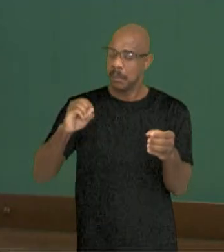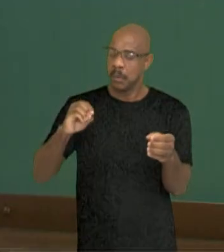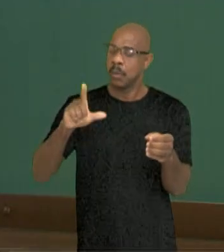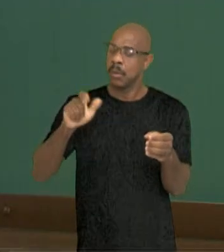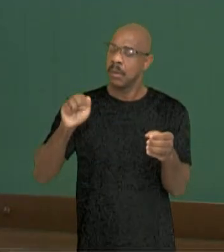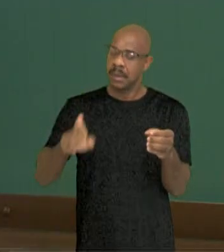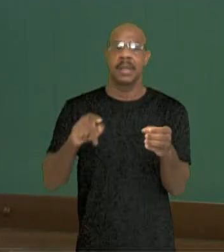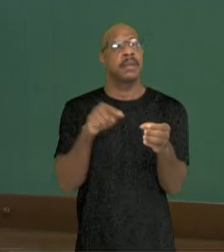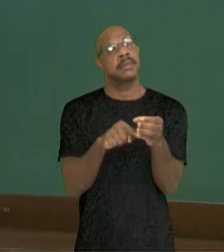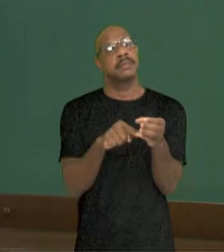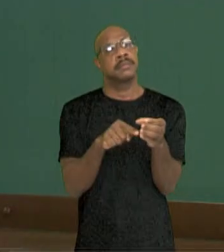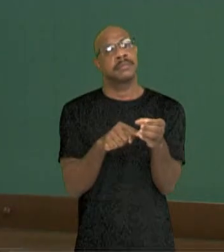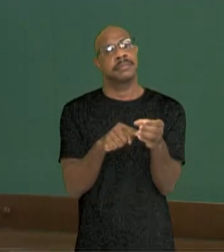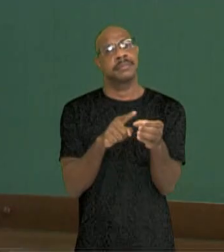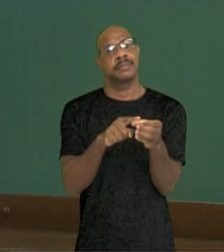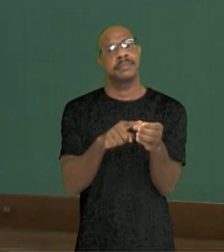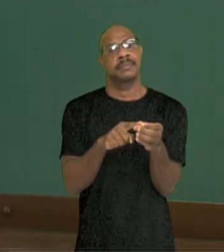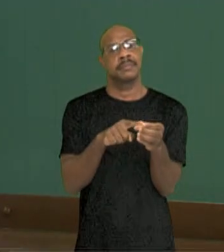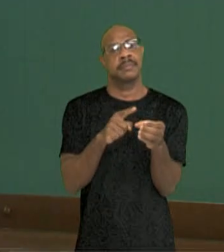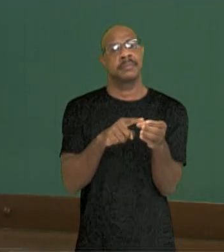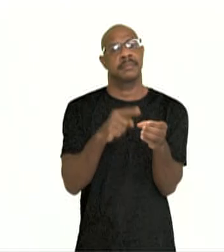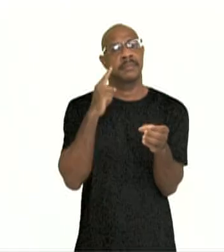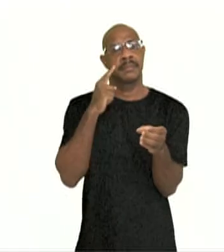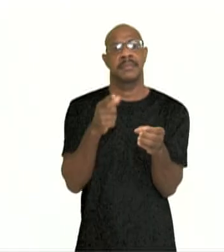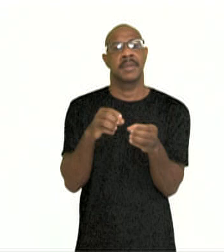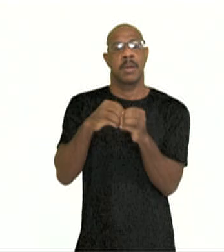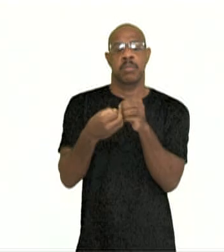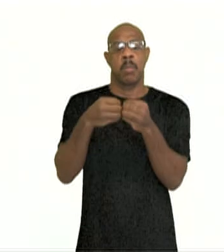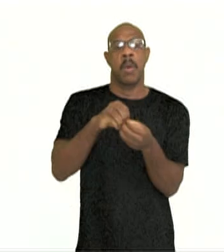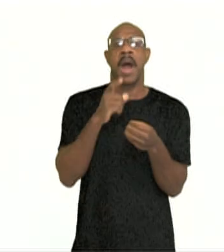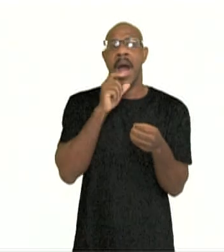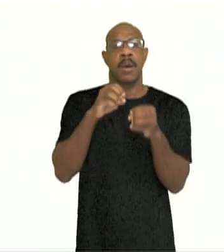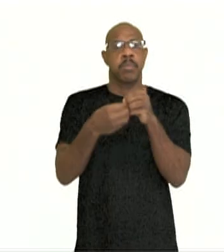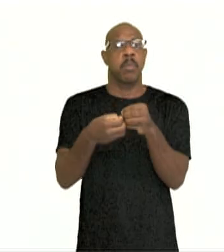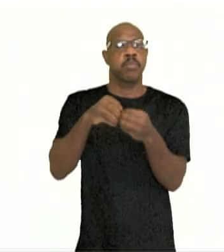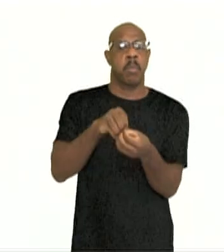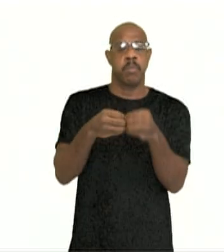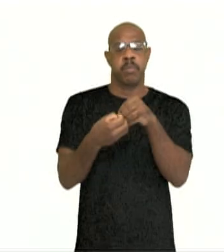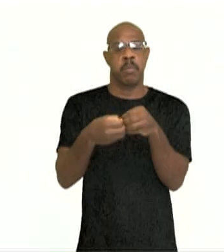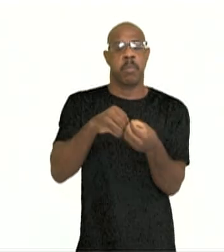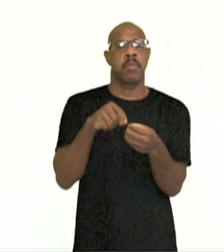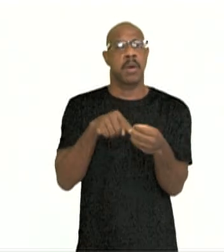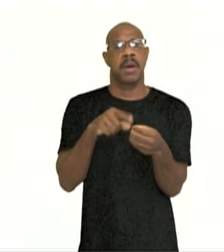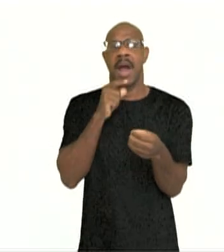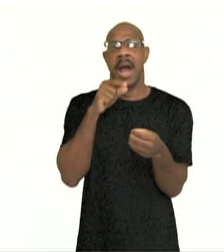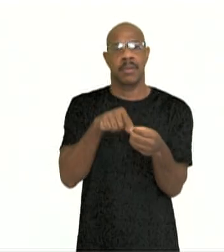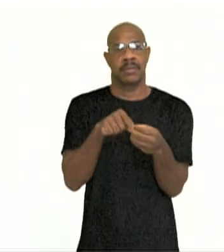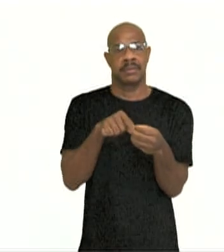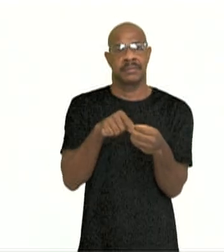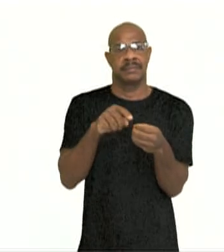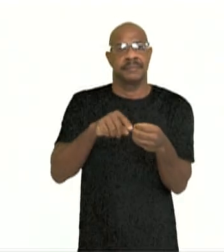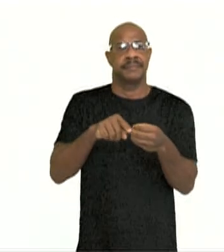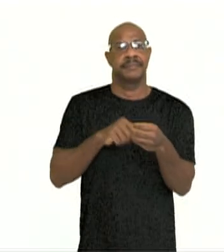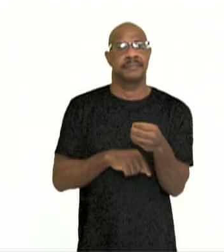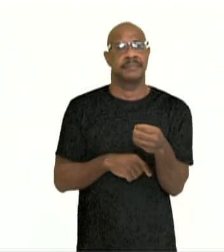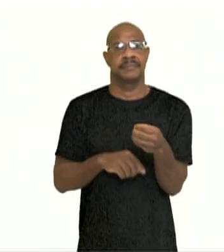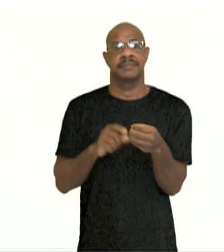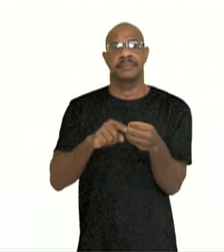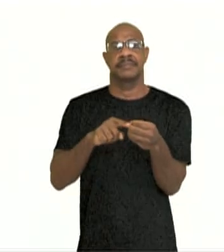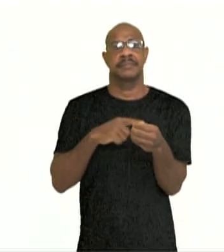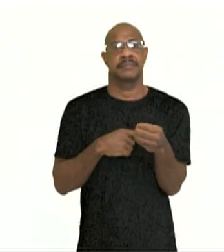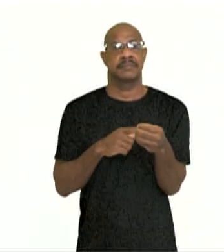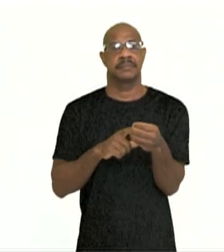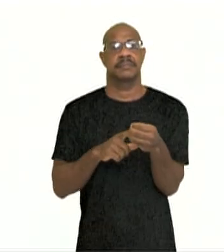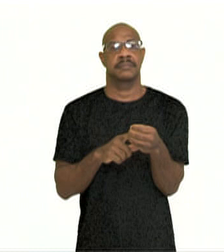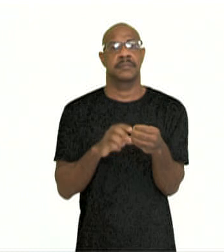temos uma imagem da molécula de água. O átomo de oxigênio e dois átomos de hidrogênio. Sim,